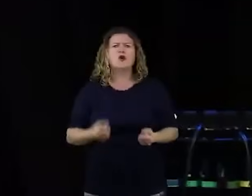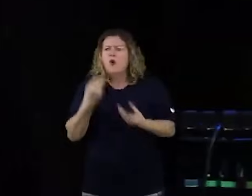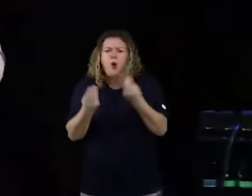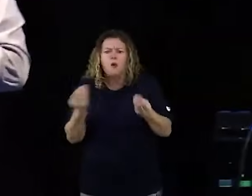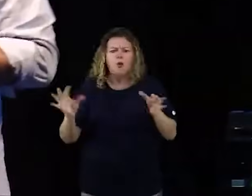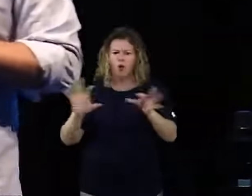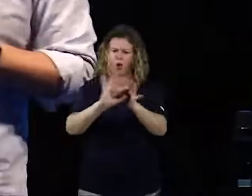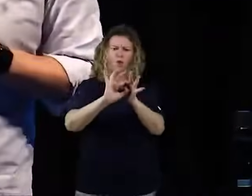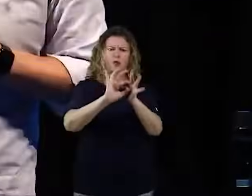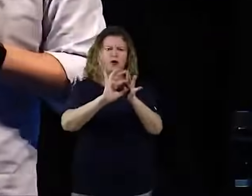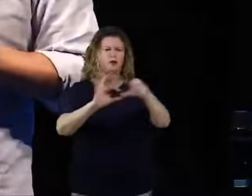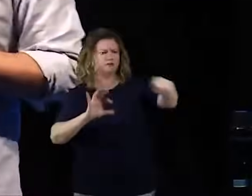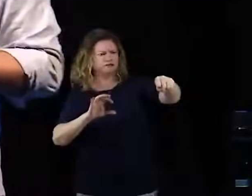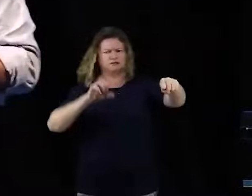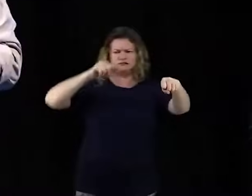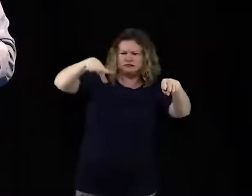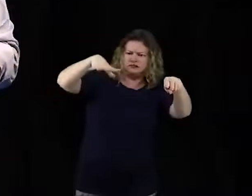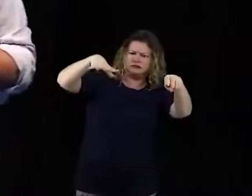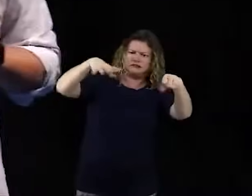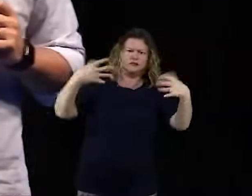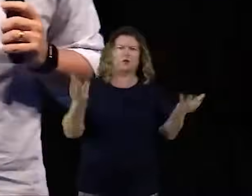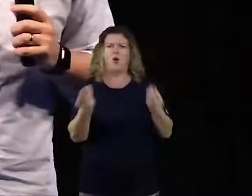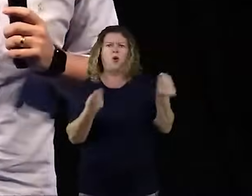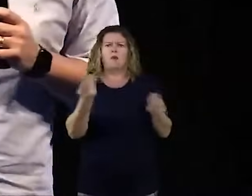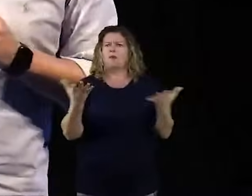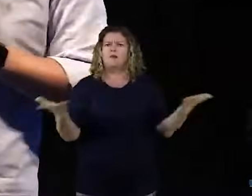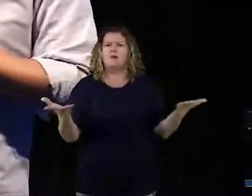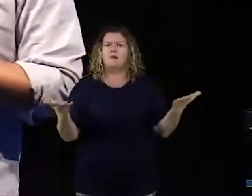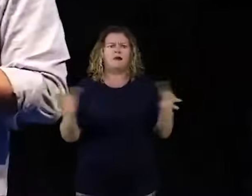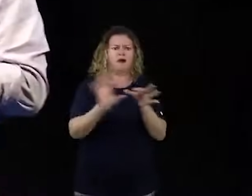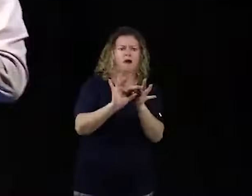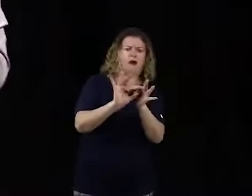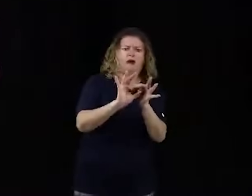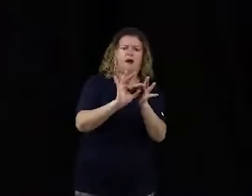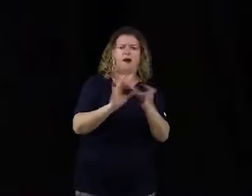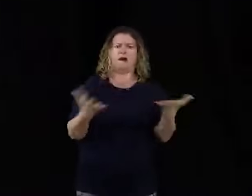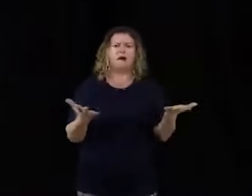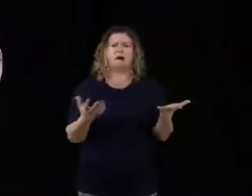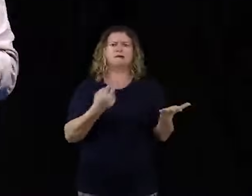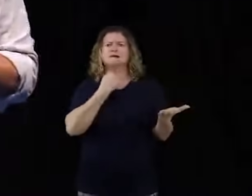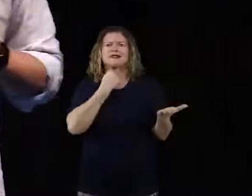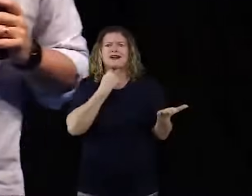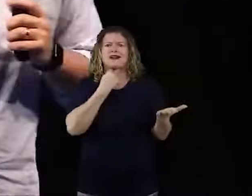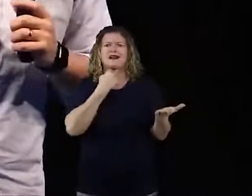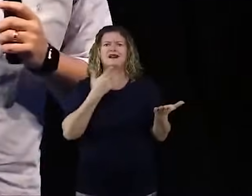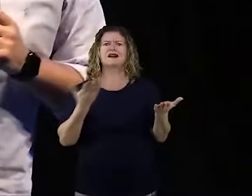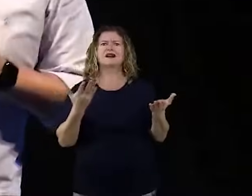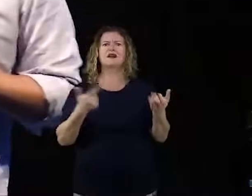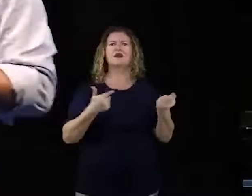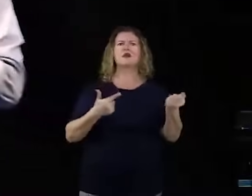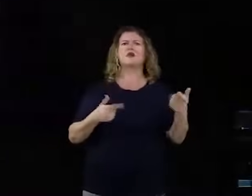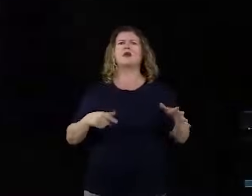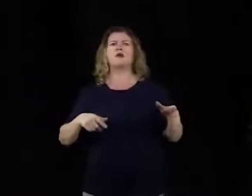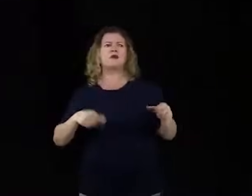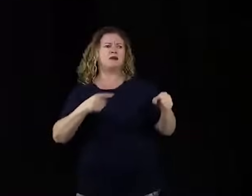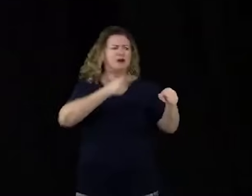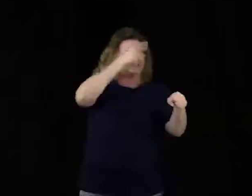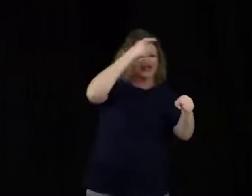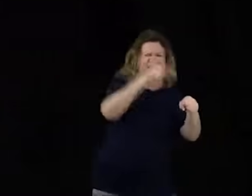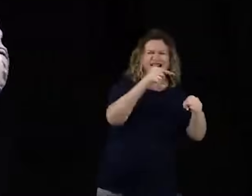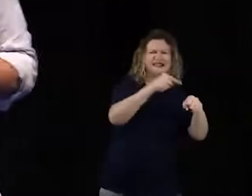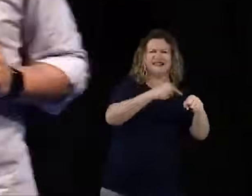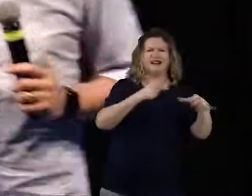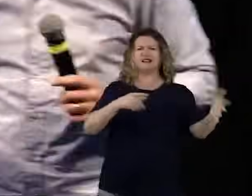há entre o justo e injusto que comunhão entre há entre Cristo e belial que comunhão há entre